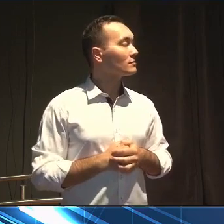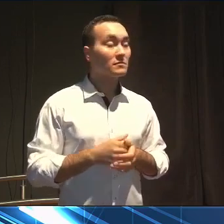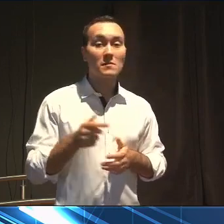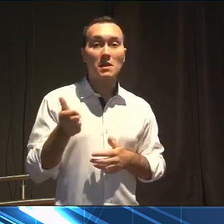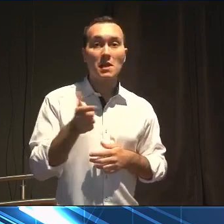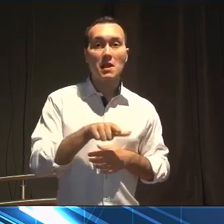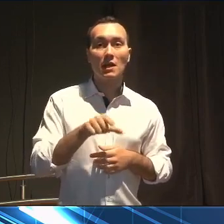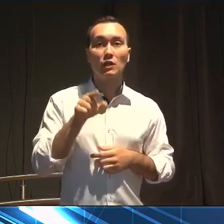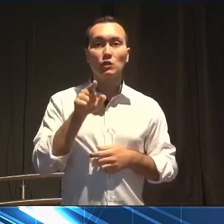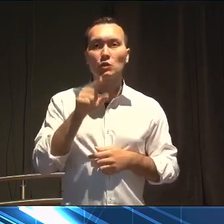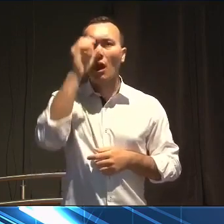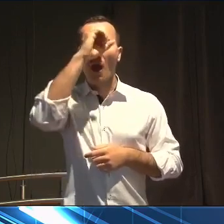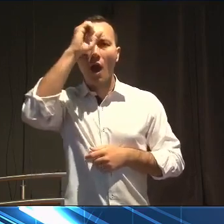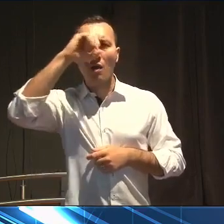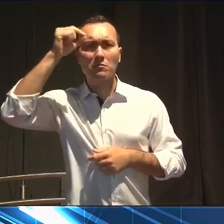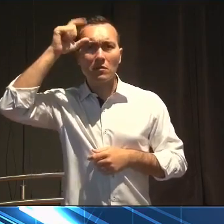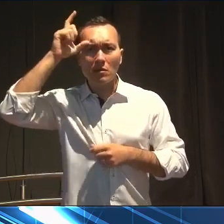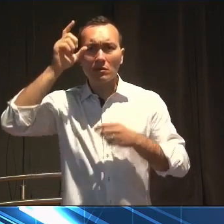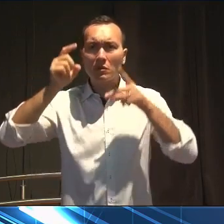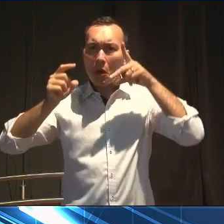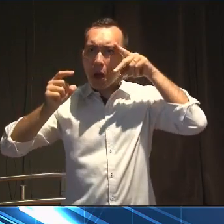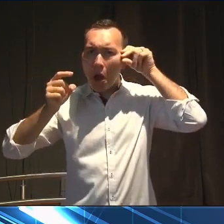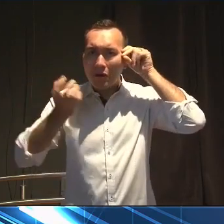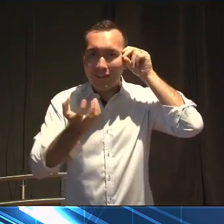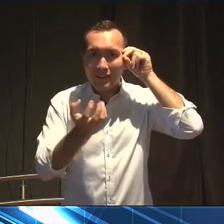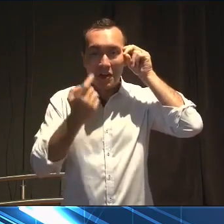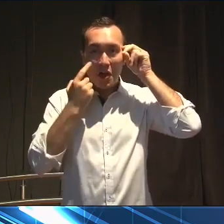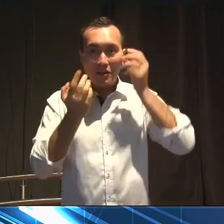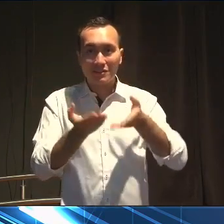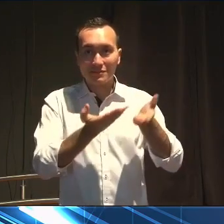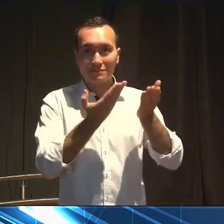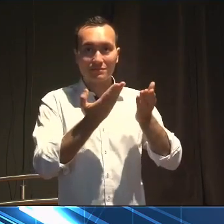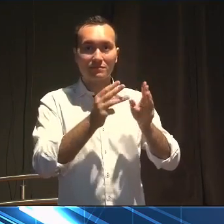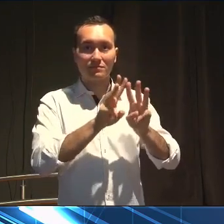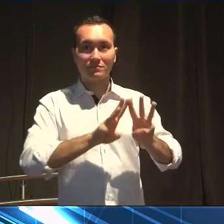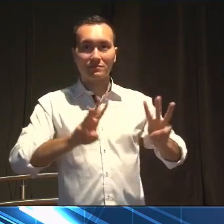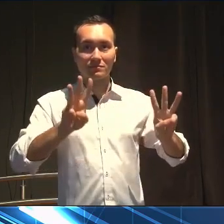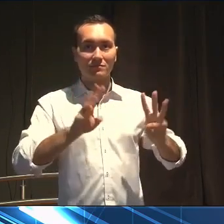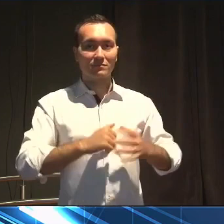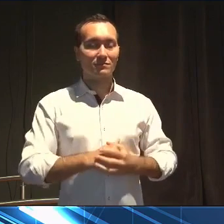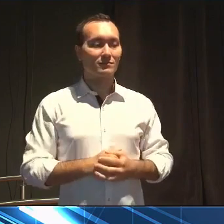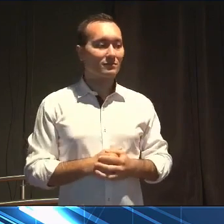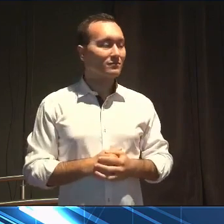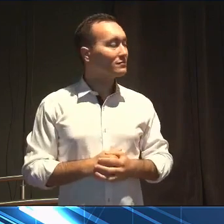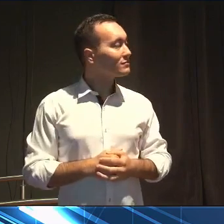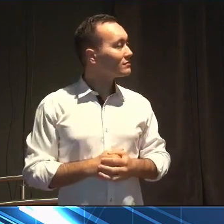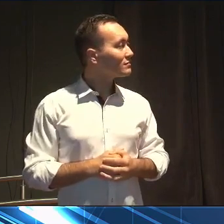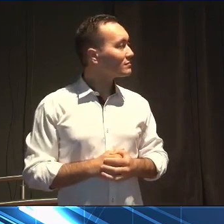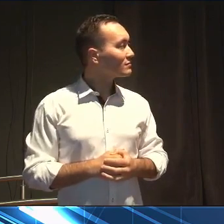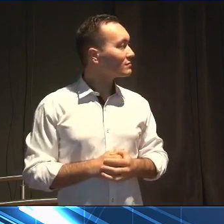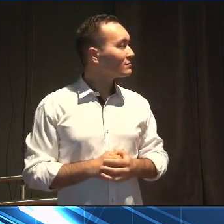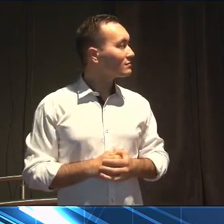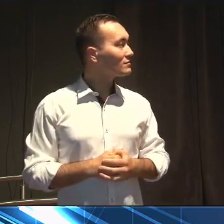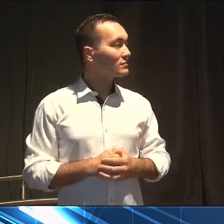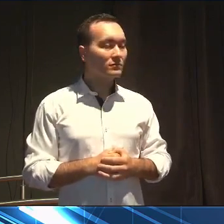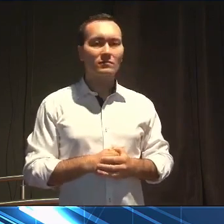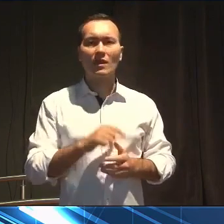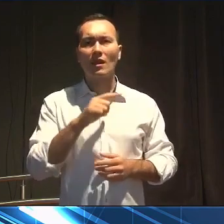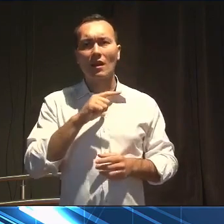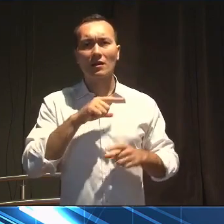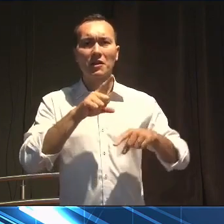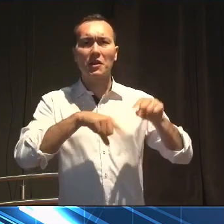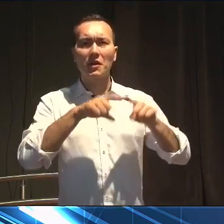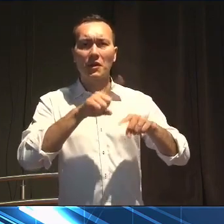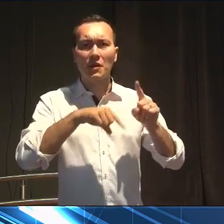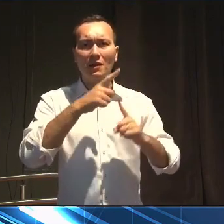convido todos vocês a se registrarem aqui no site developer.nvidia.com. Ali a gente tem todas as nossas ferramentas,